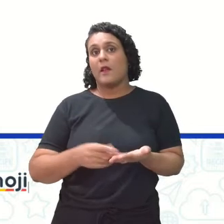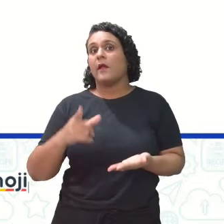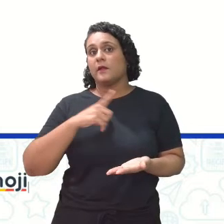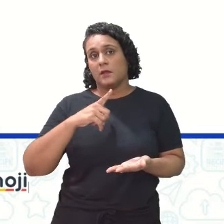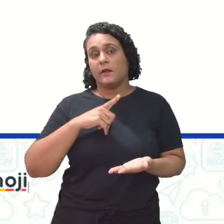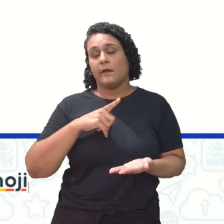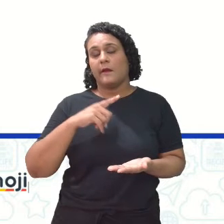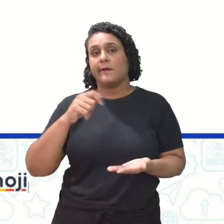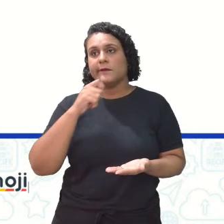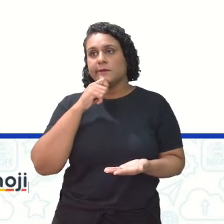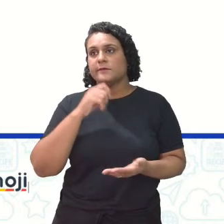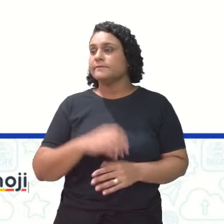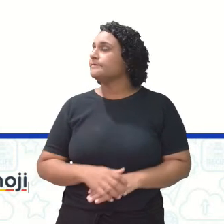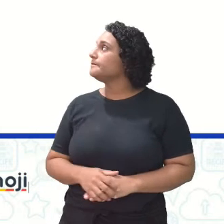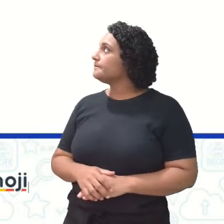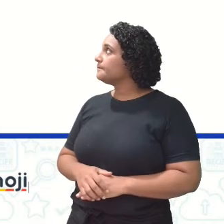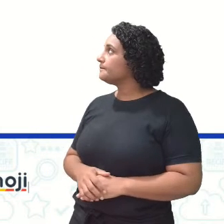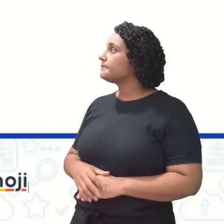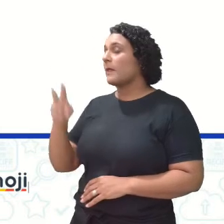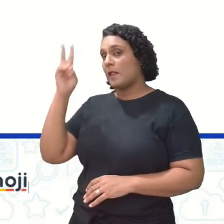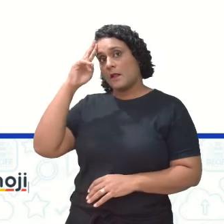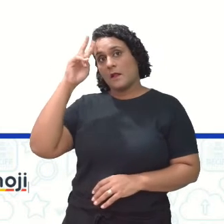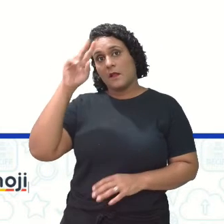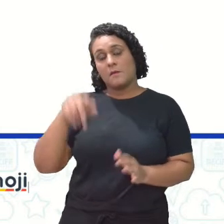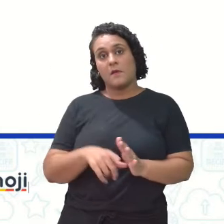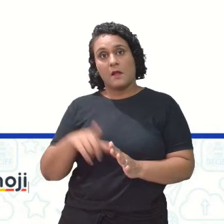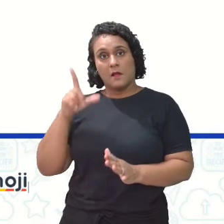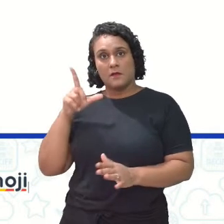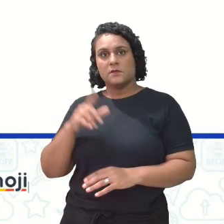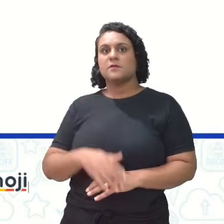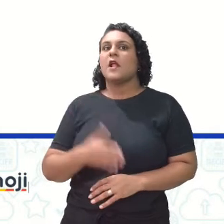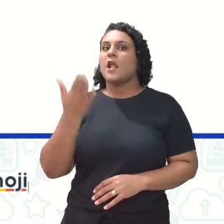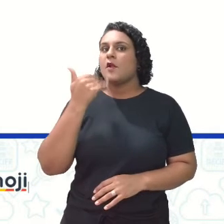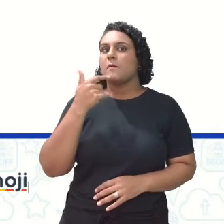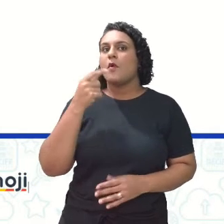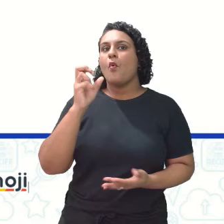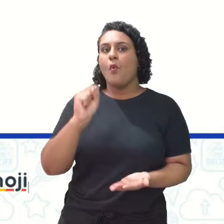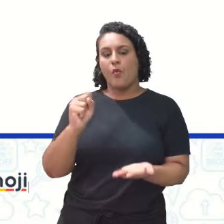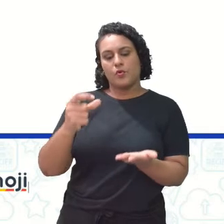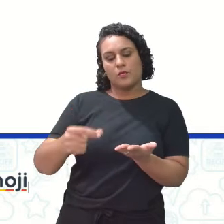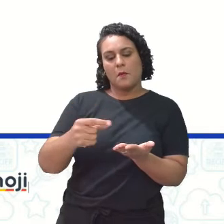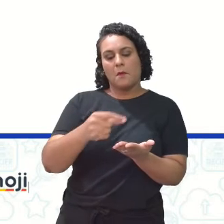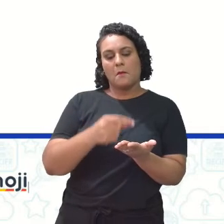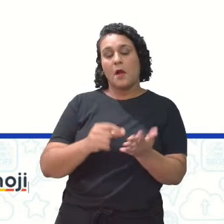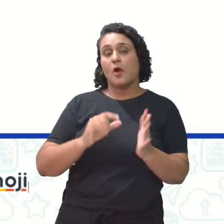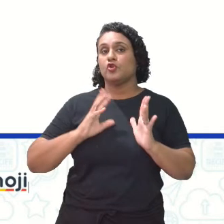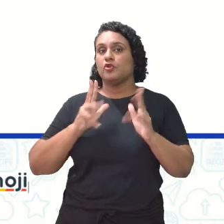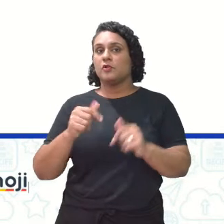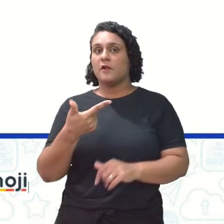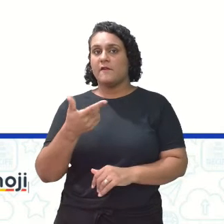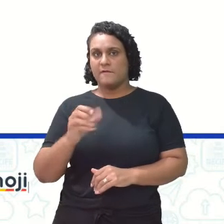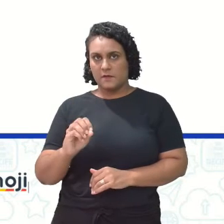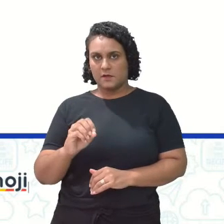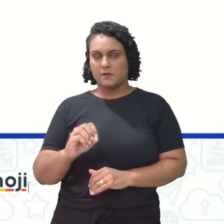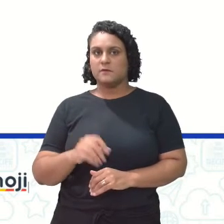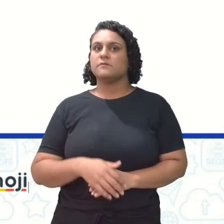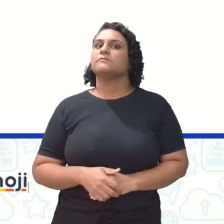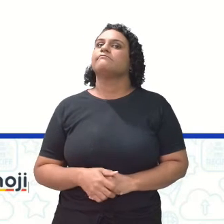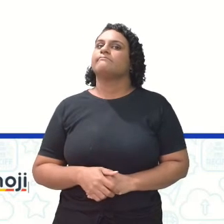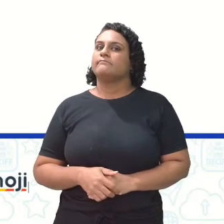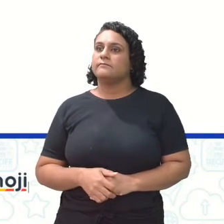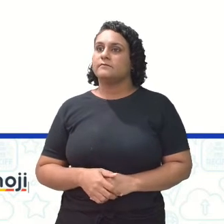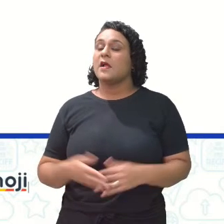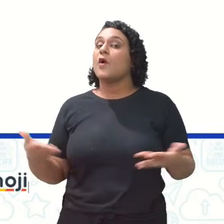Então, lembra da resposta do exemplo anterior? Ele comeu 8 num total de 20. Então, sobraram